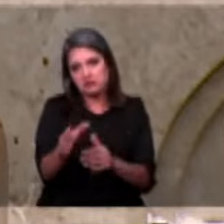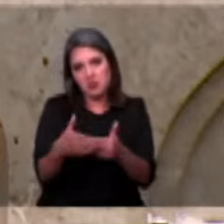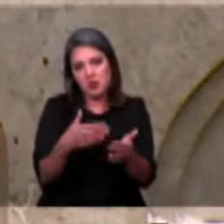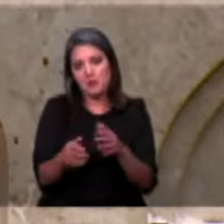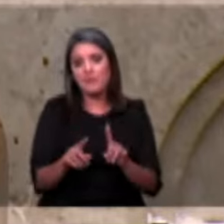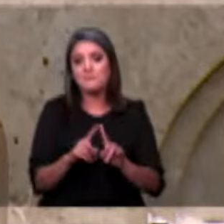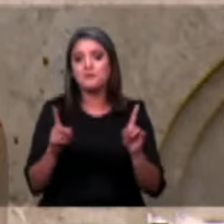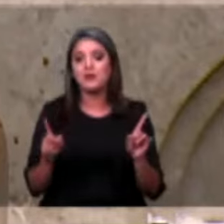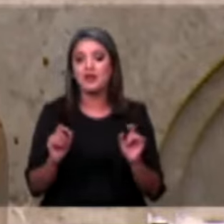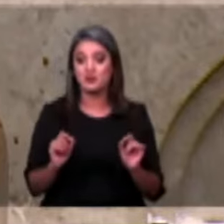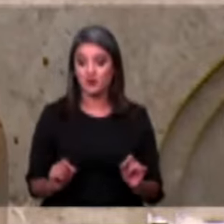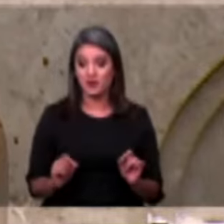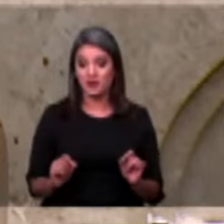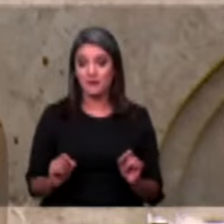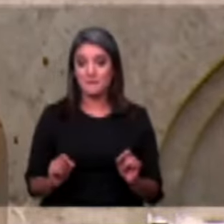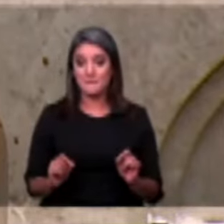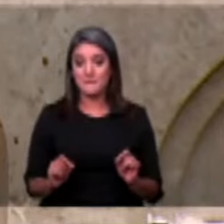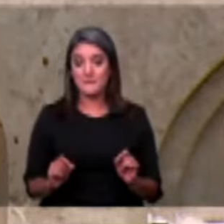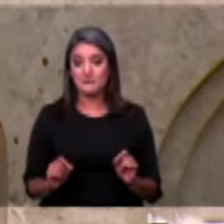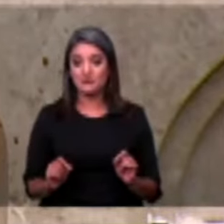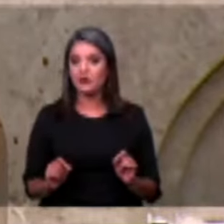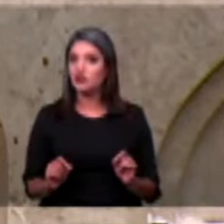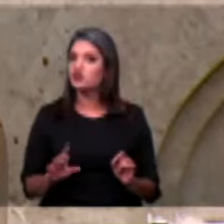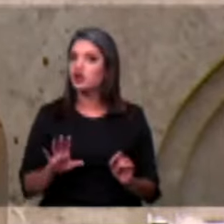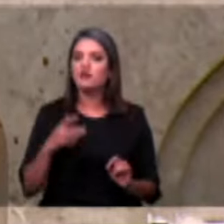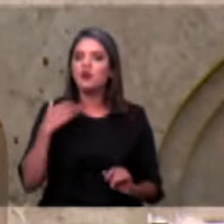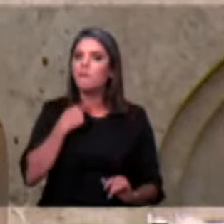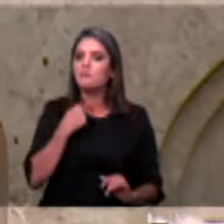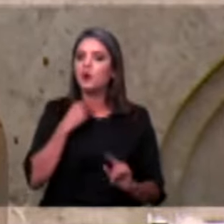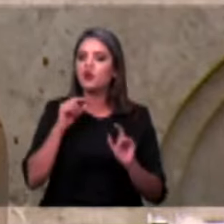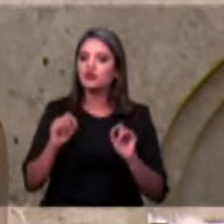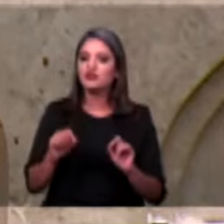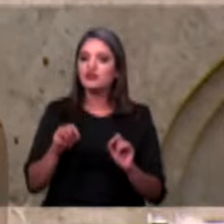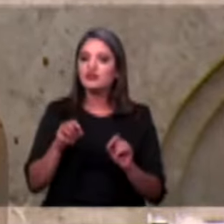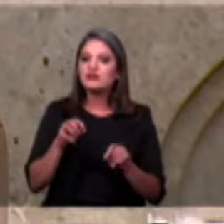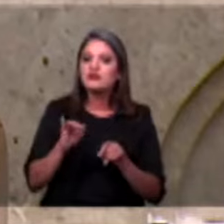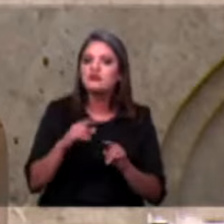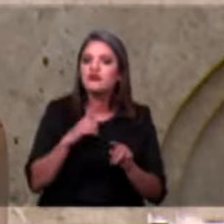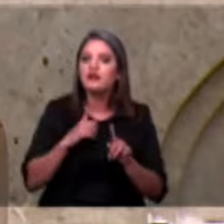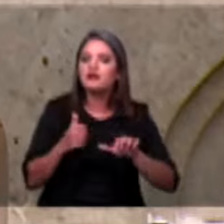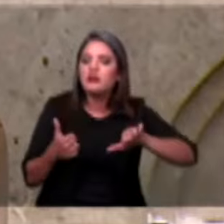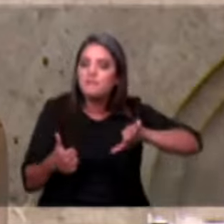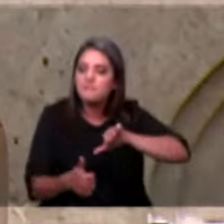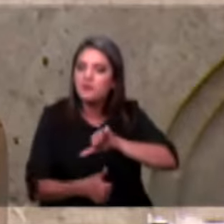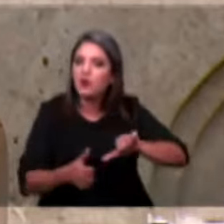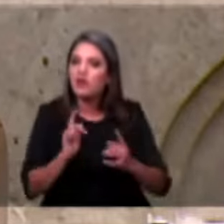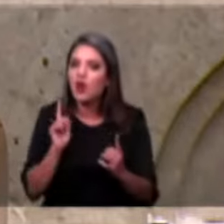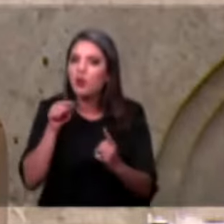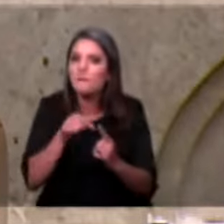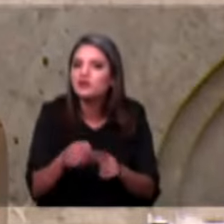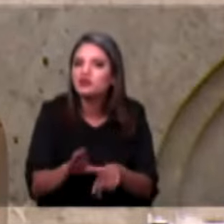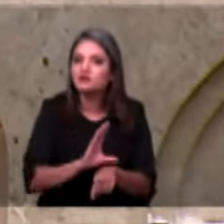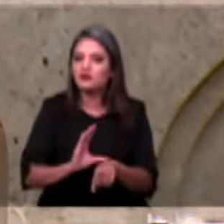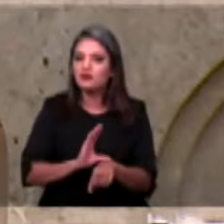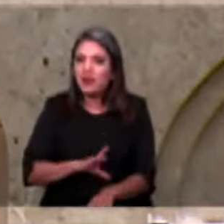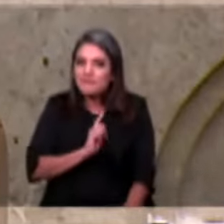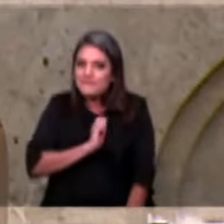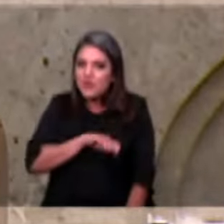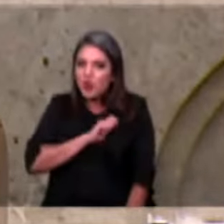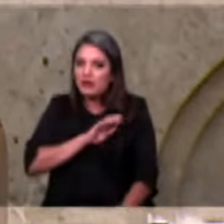merecendo repulsa apenas as distorções de sentido, a deformação